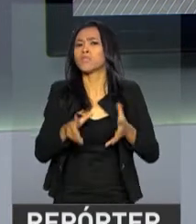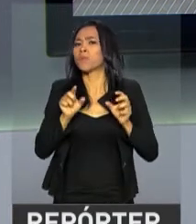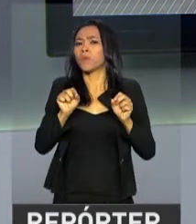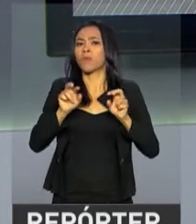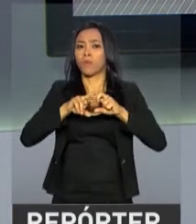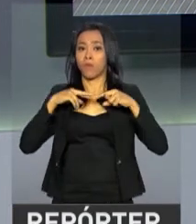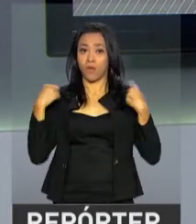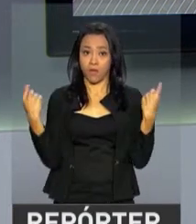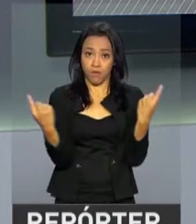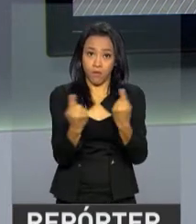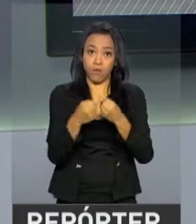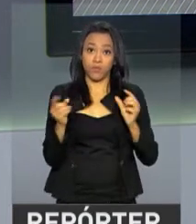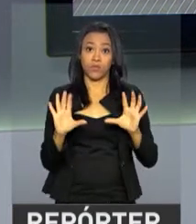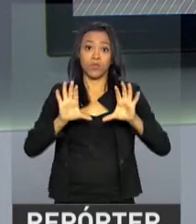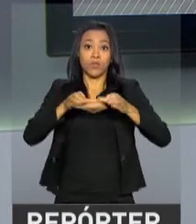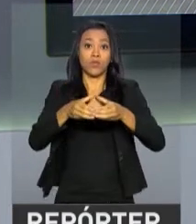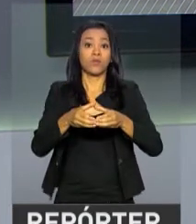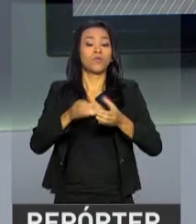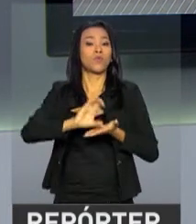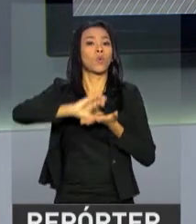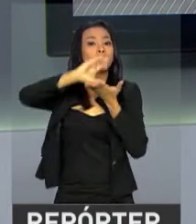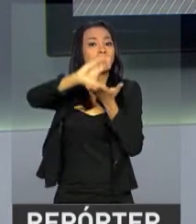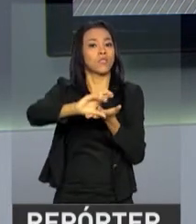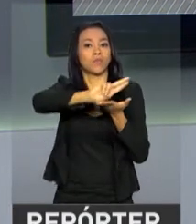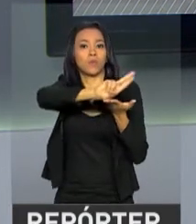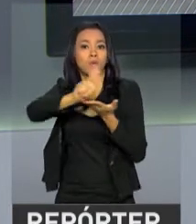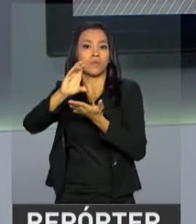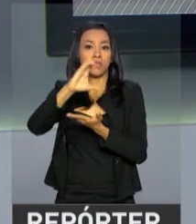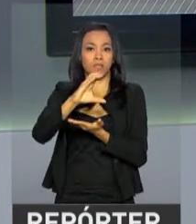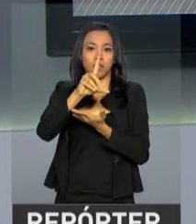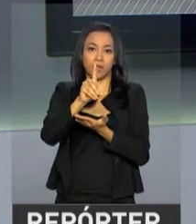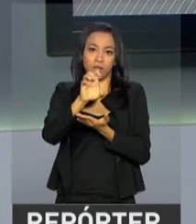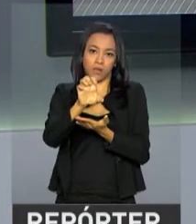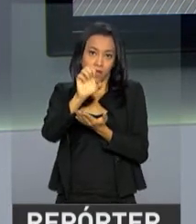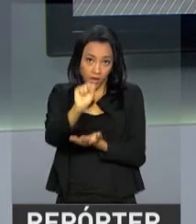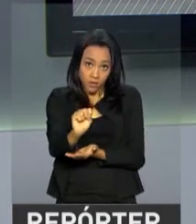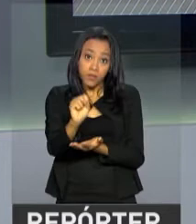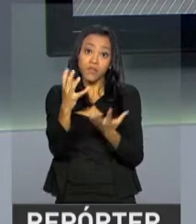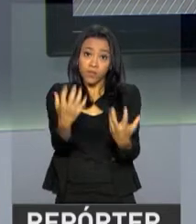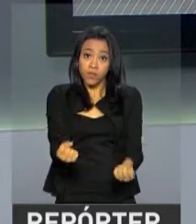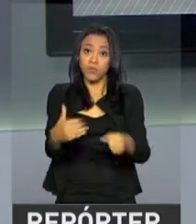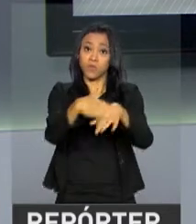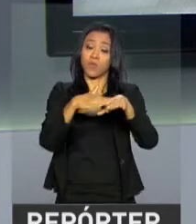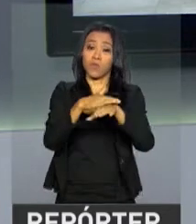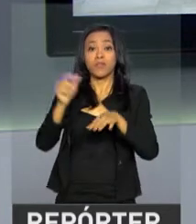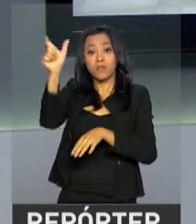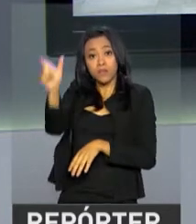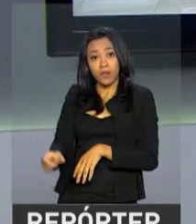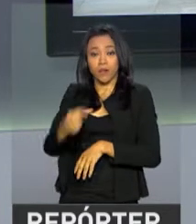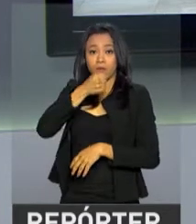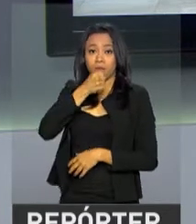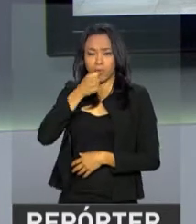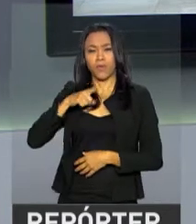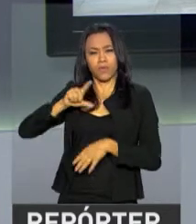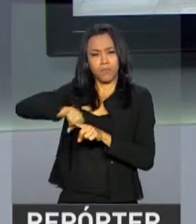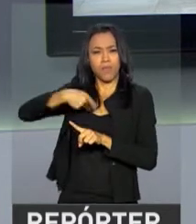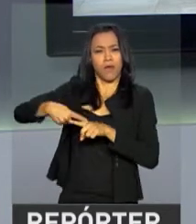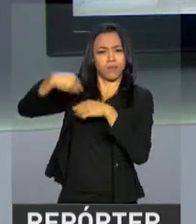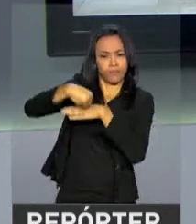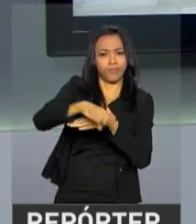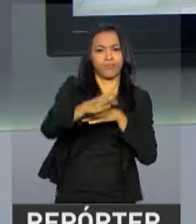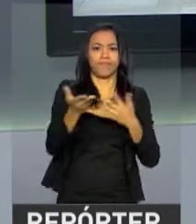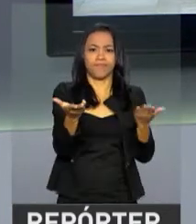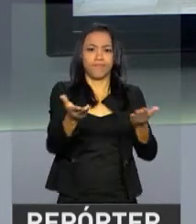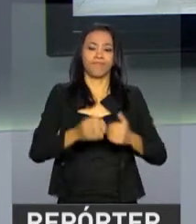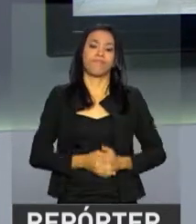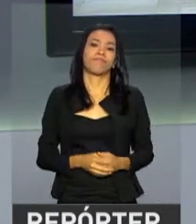de Desenvolvimento Econômico e Social, o CDES. E nós vamos conversar ao vivo com a repórter Luana Karen, que traz mais